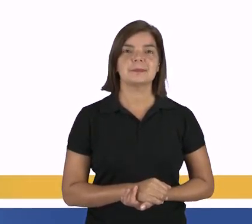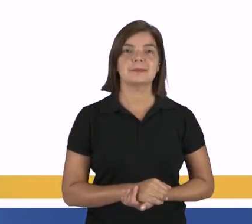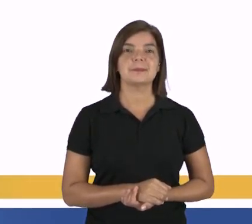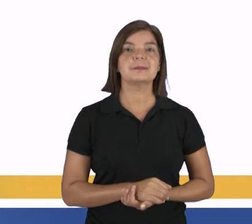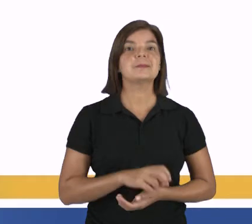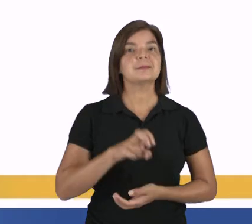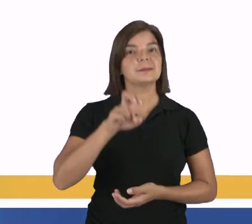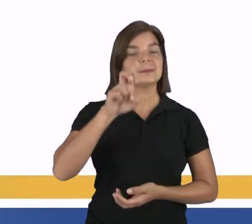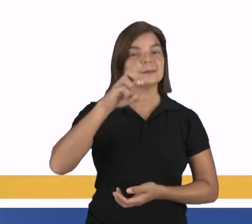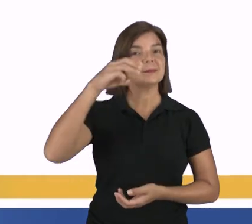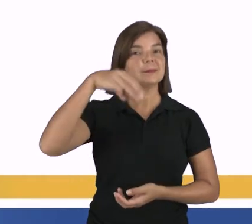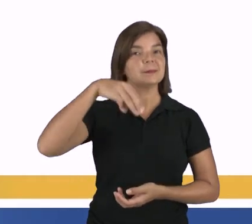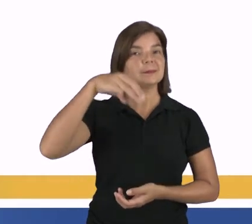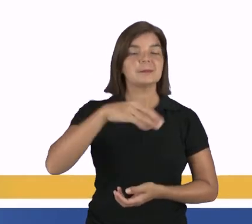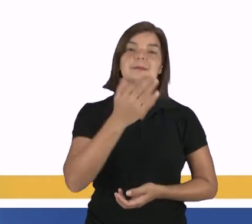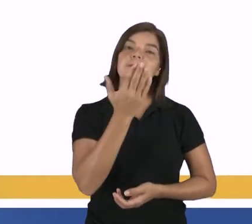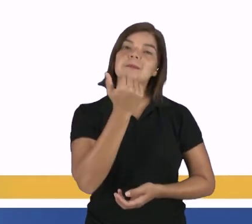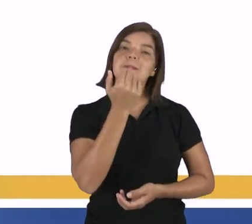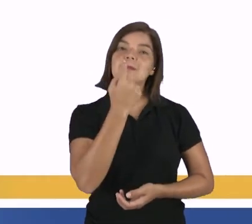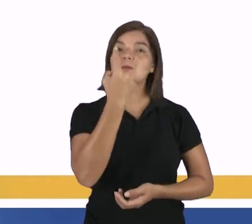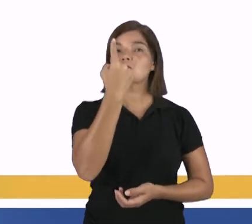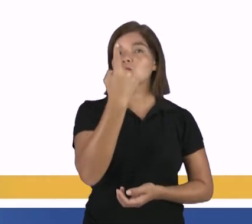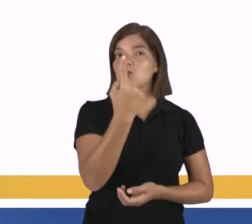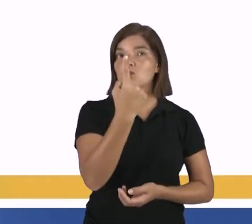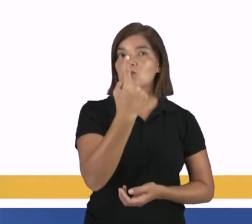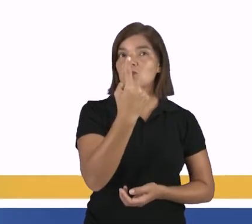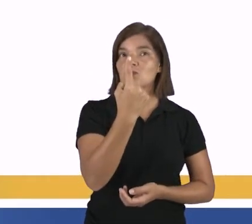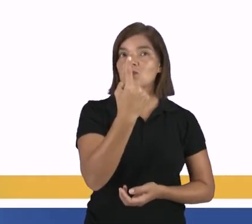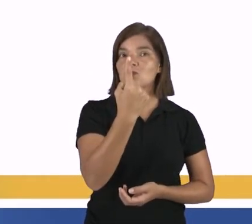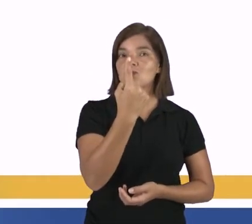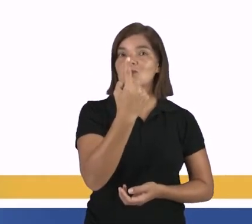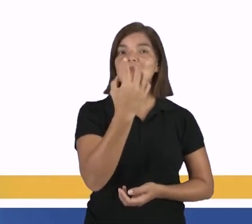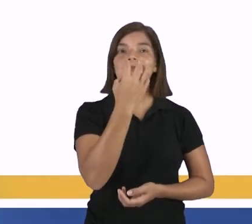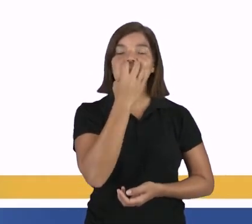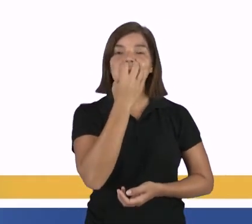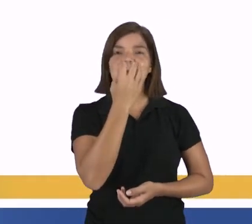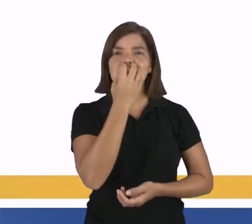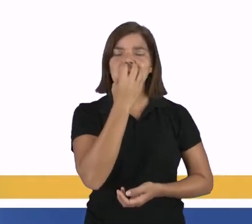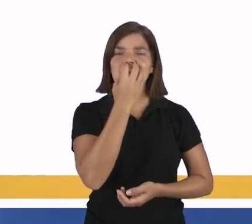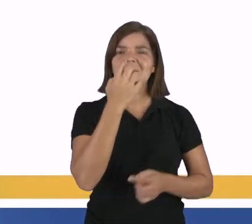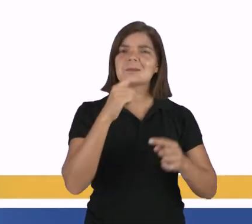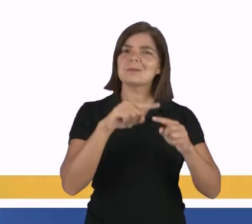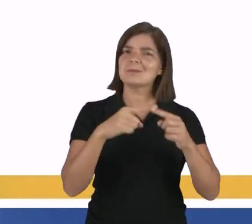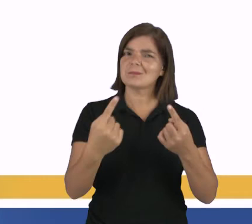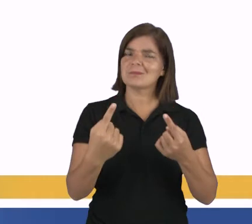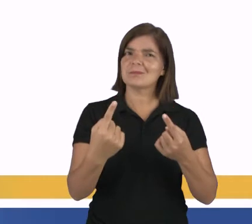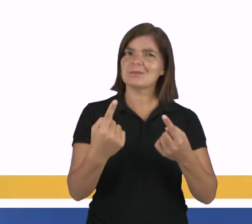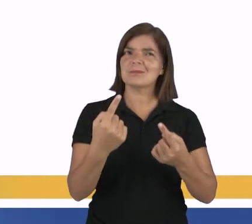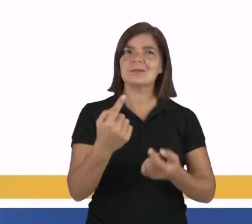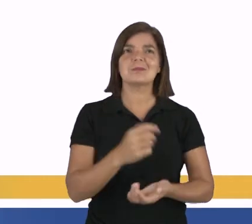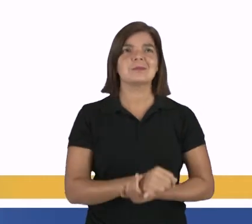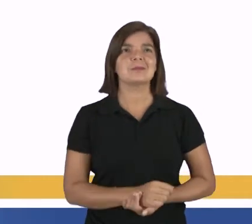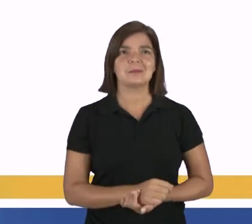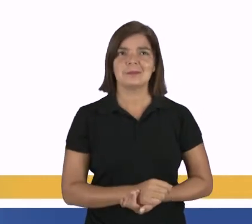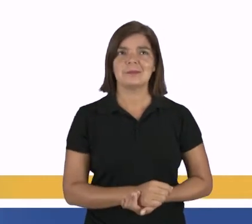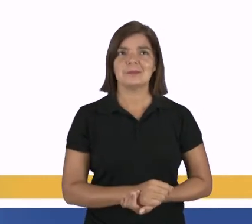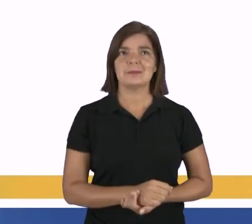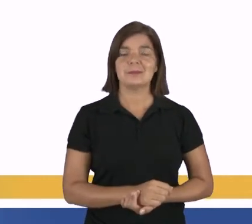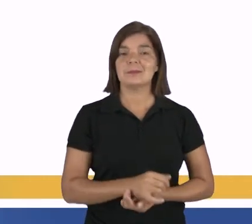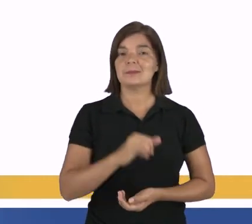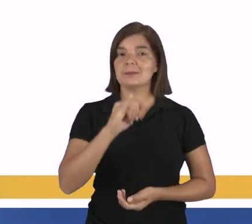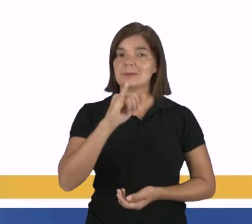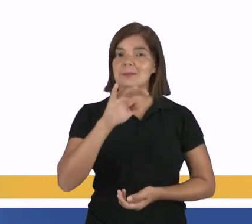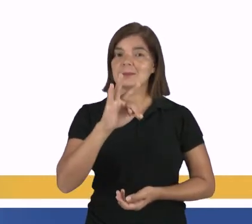Leva 5 minutos para alimentar um cachorro. Mas só que aí está escrito it take. E a